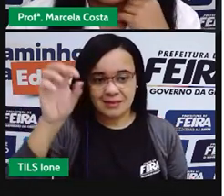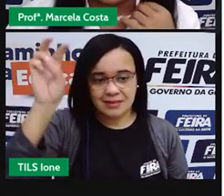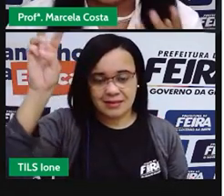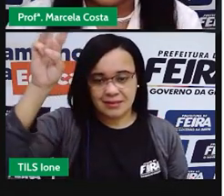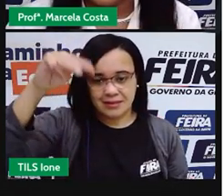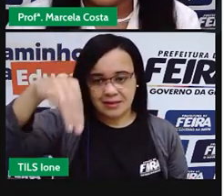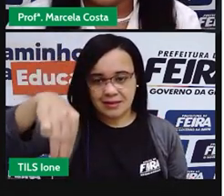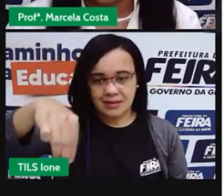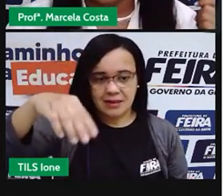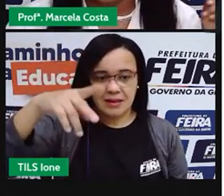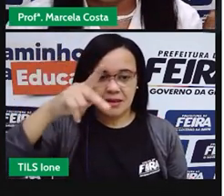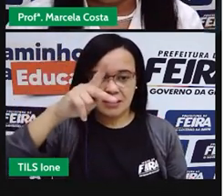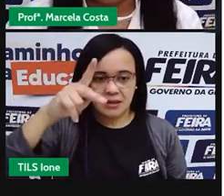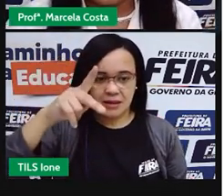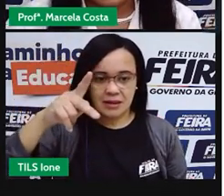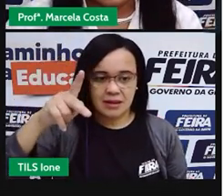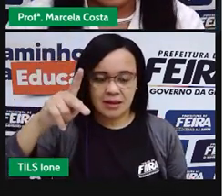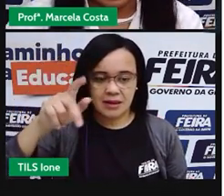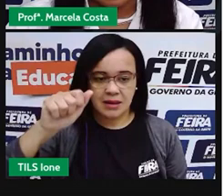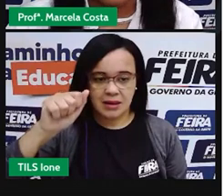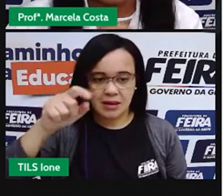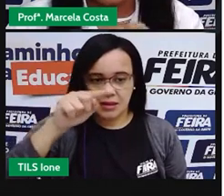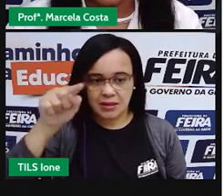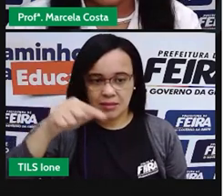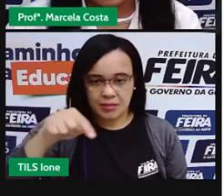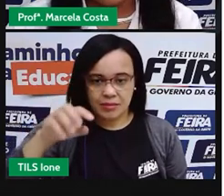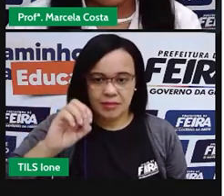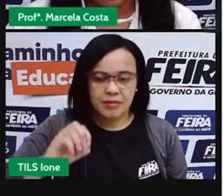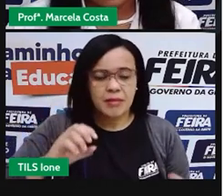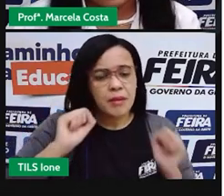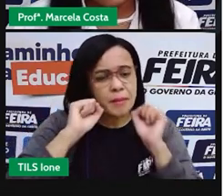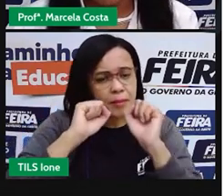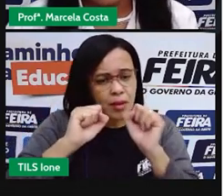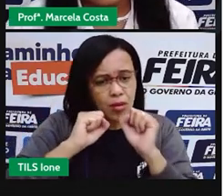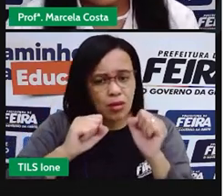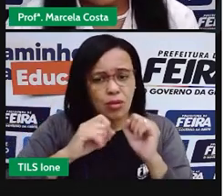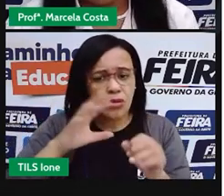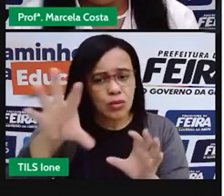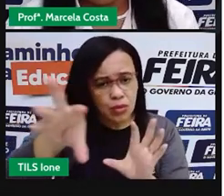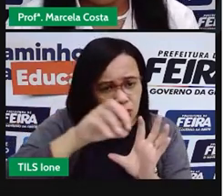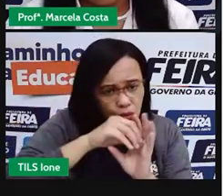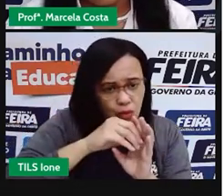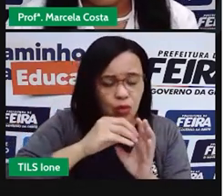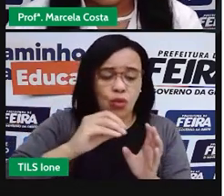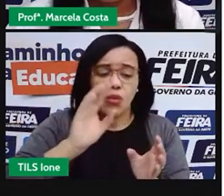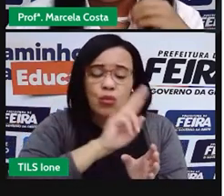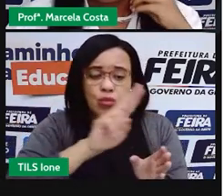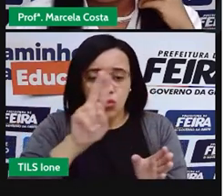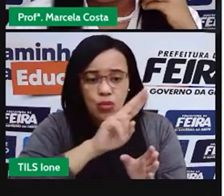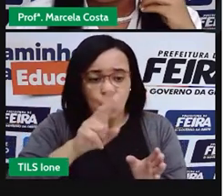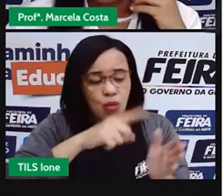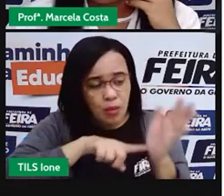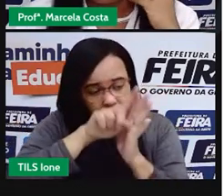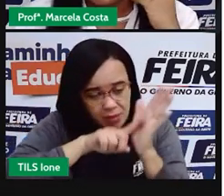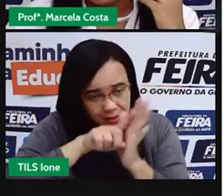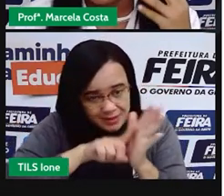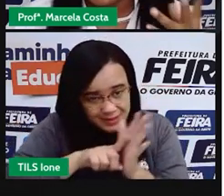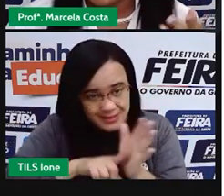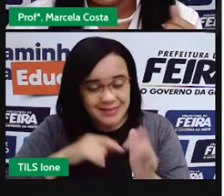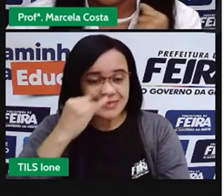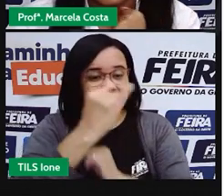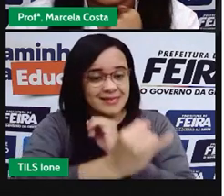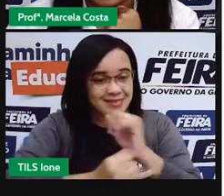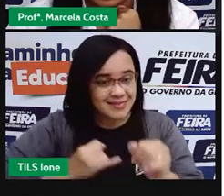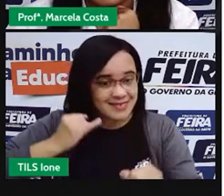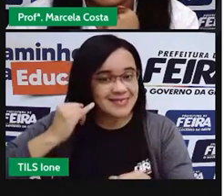usando aí a internet, para pesquisar a história que conta esse livro, né? O que é que